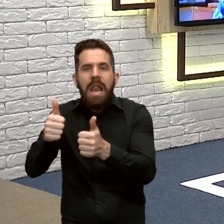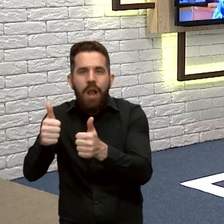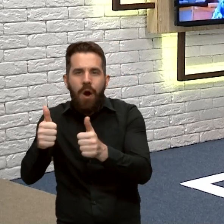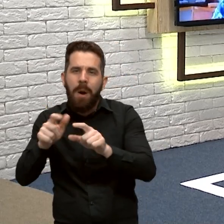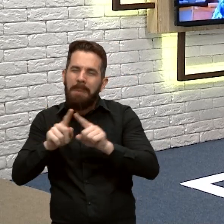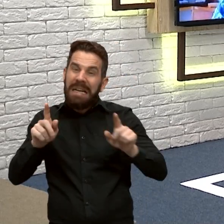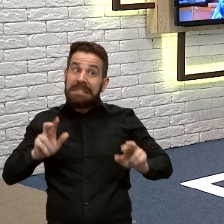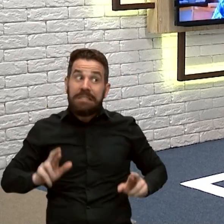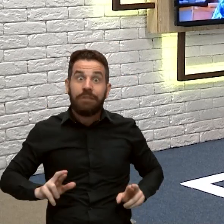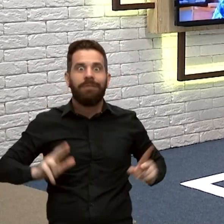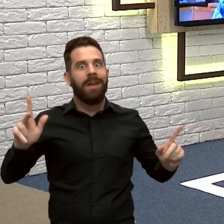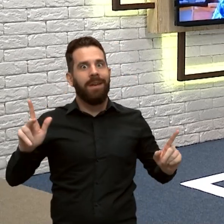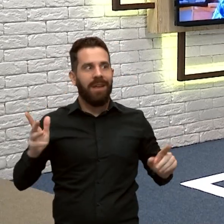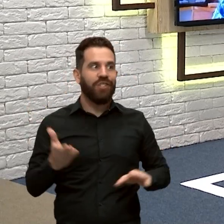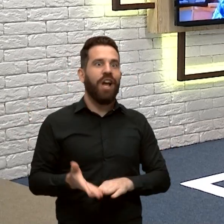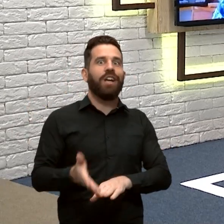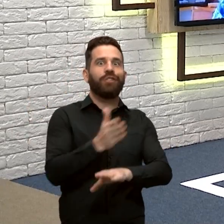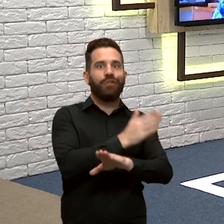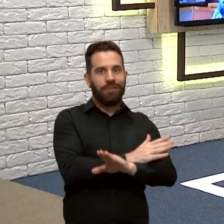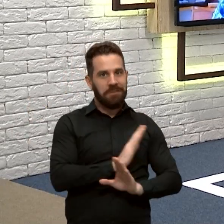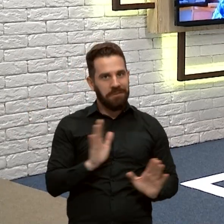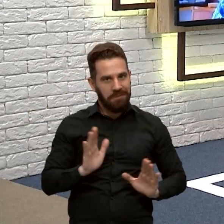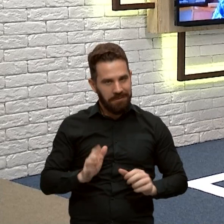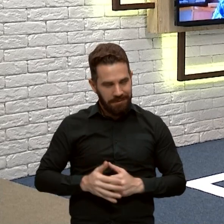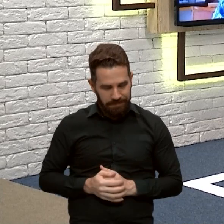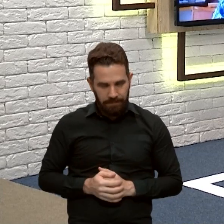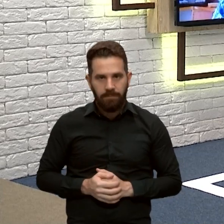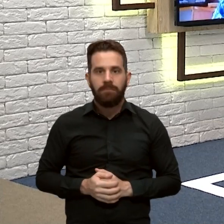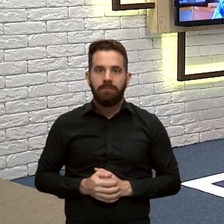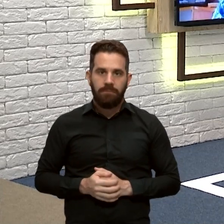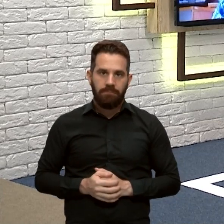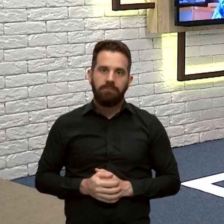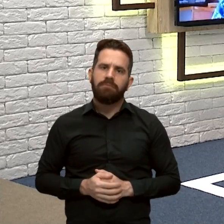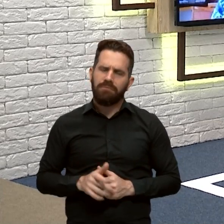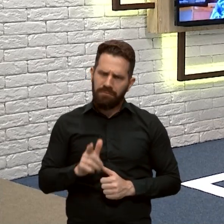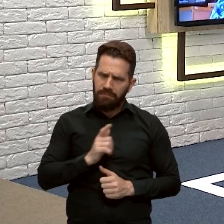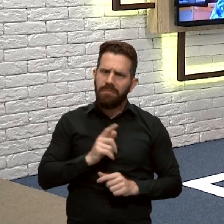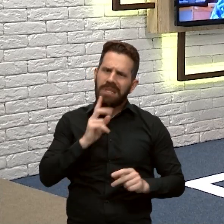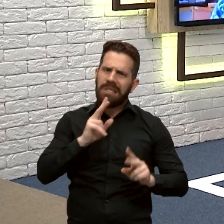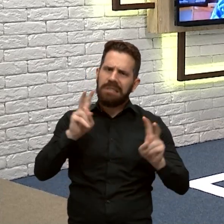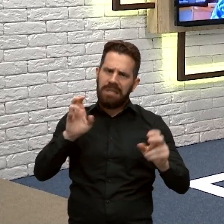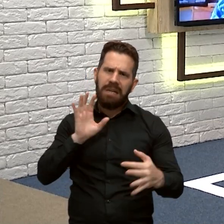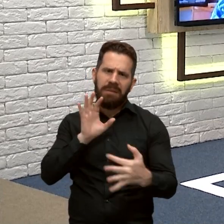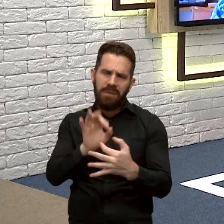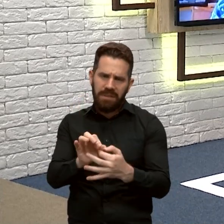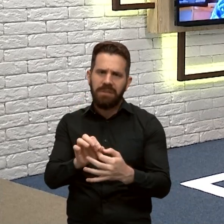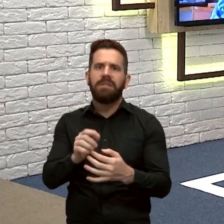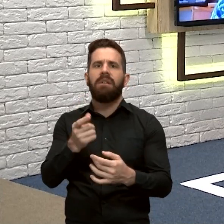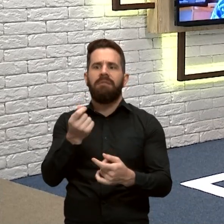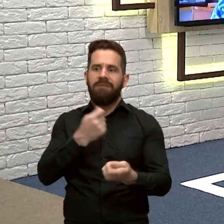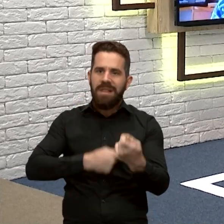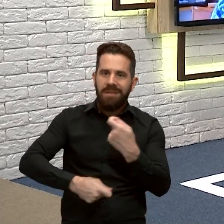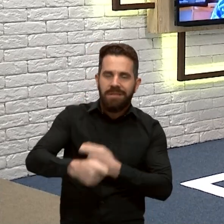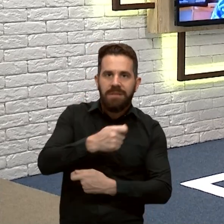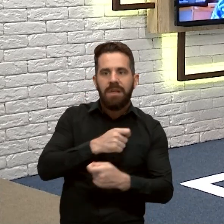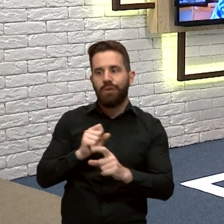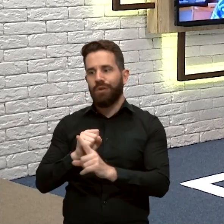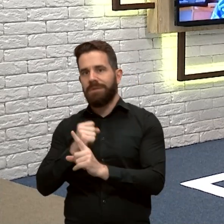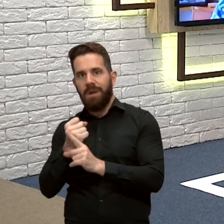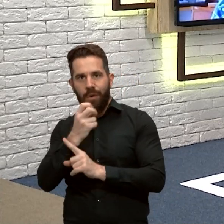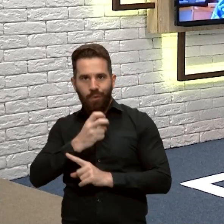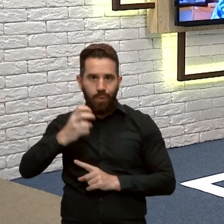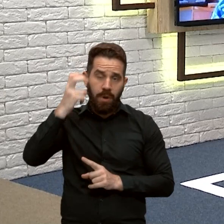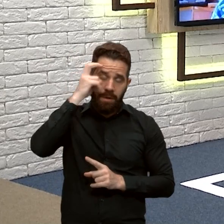antiga. Tem muito a ver com questões financeiras, sociais, culturais, né? Infelizmente, nem todo mundo